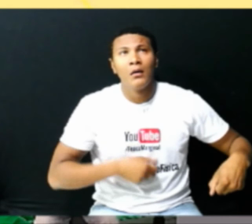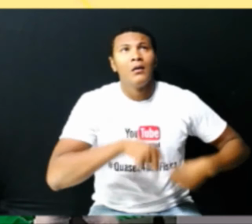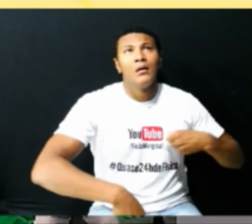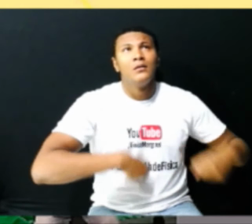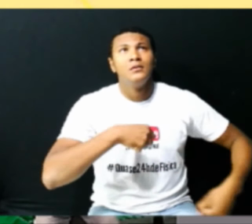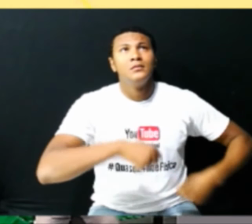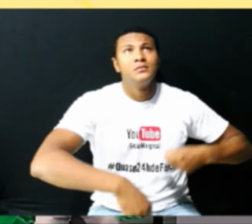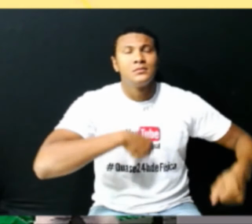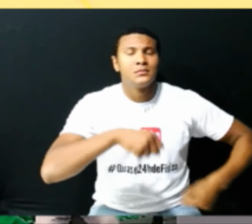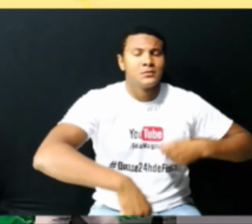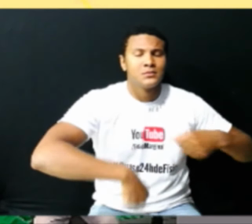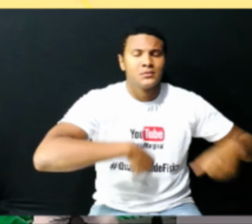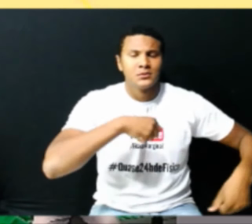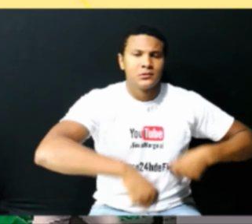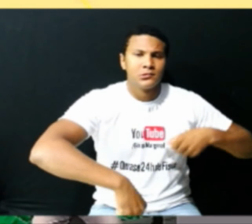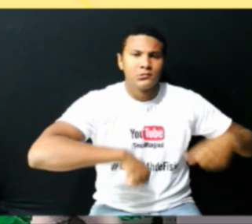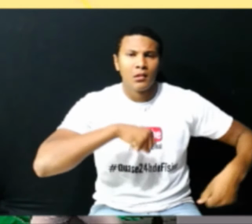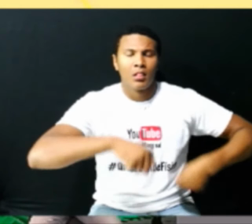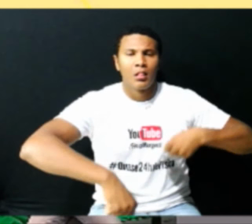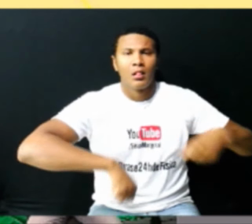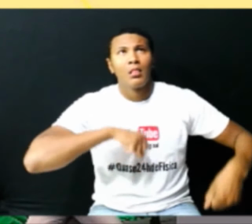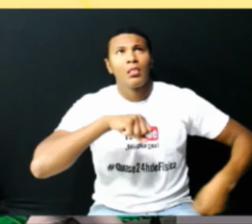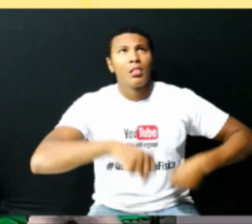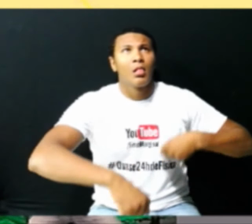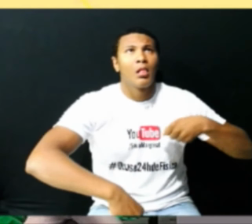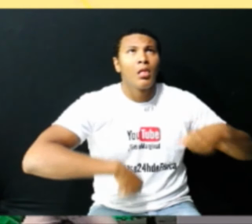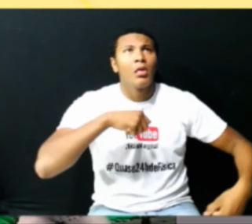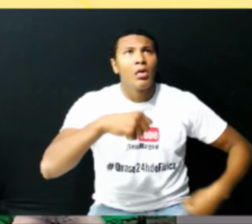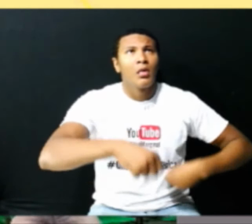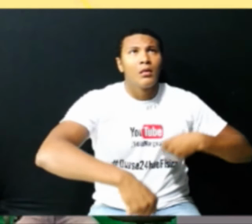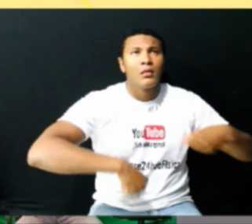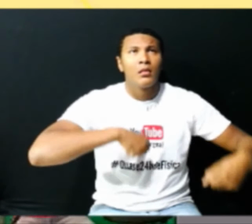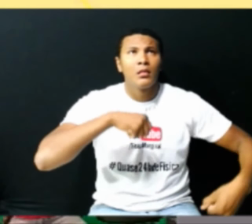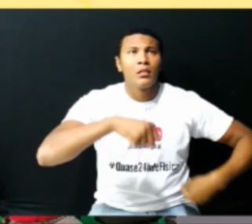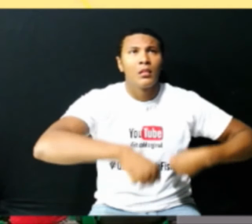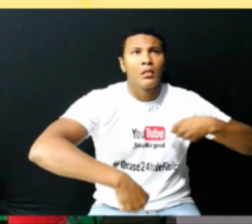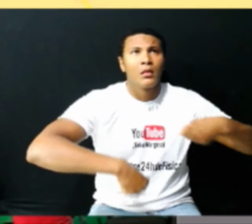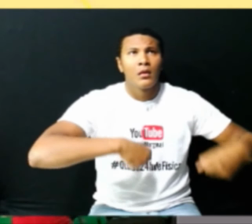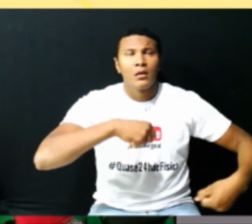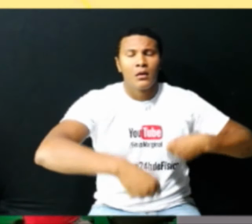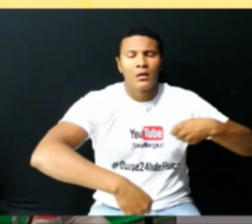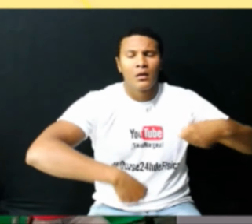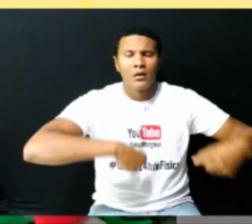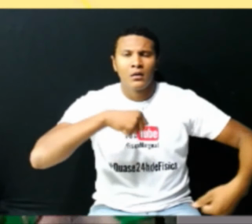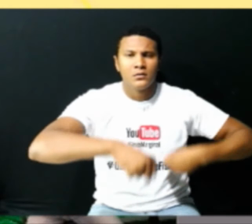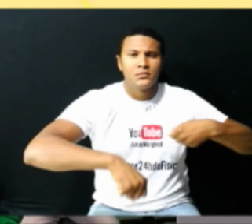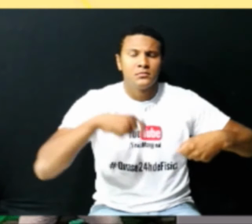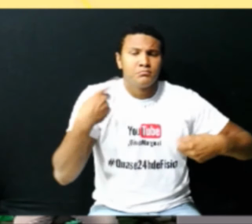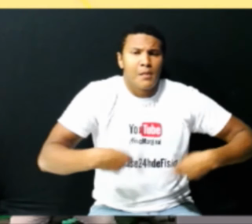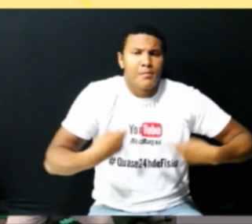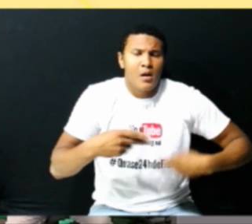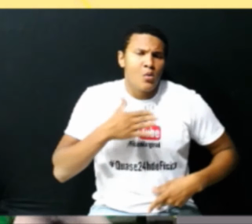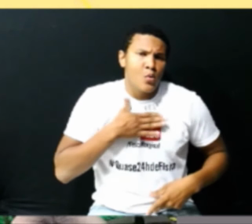pedalando, gerando energia para a lâmpada da sua casa. Vai chegar uma hora que a sua energia vai acabar. E você